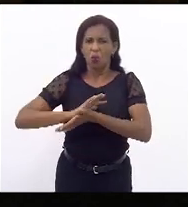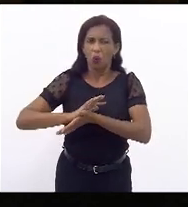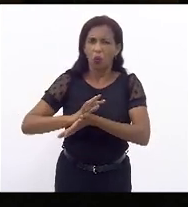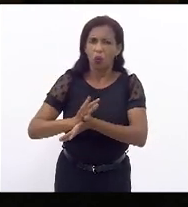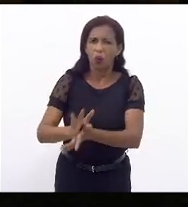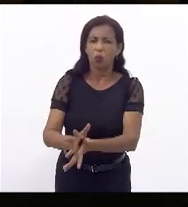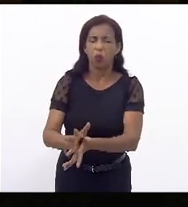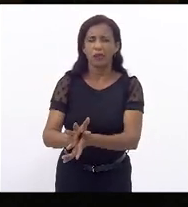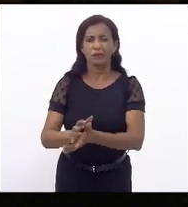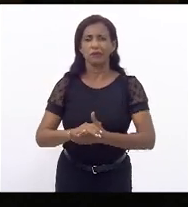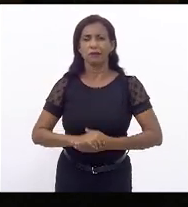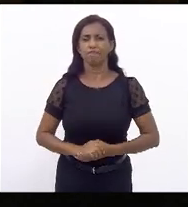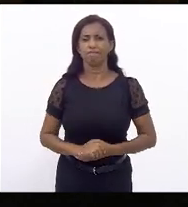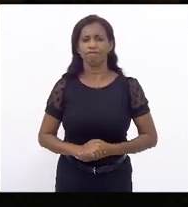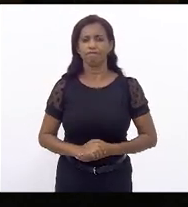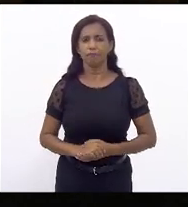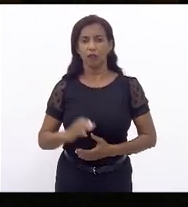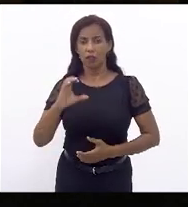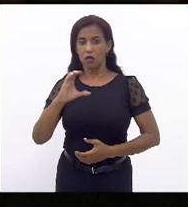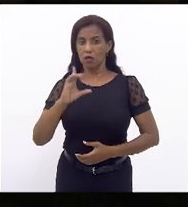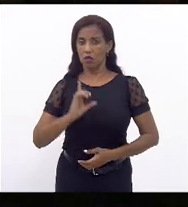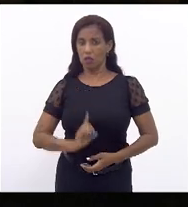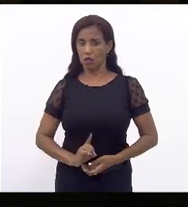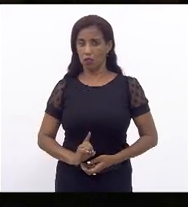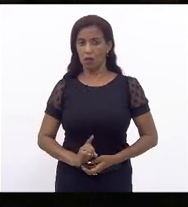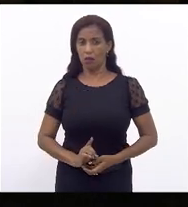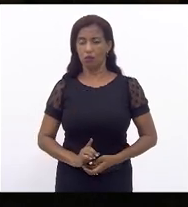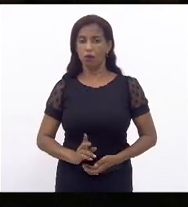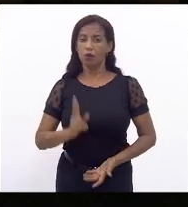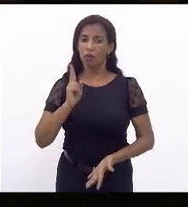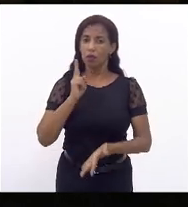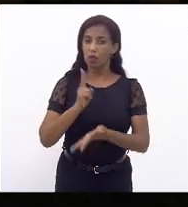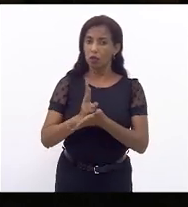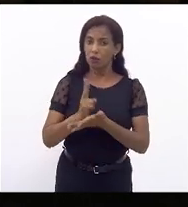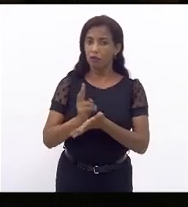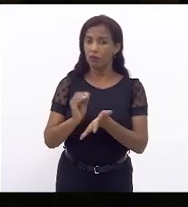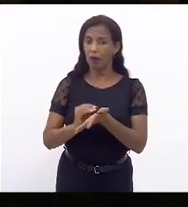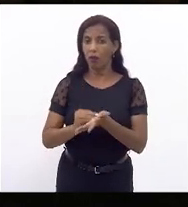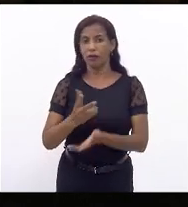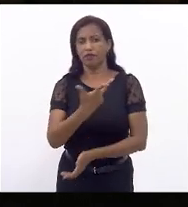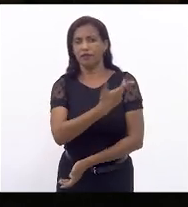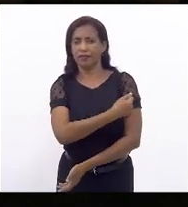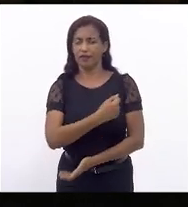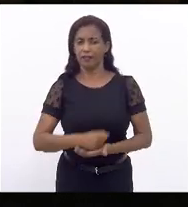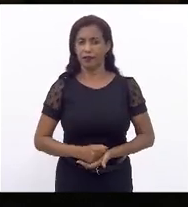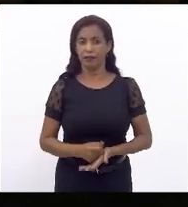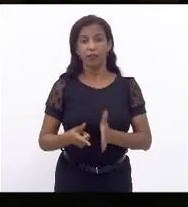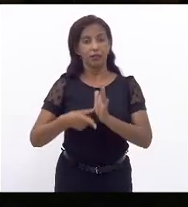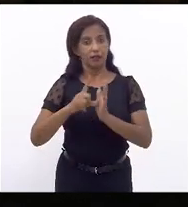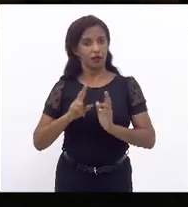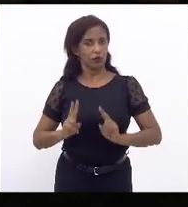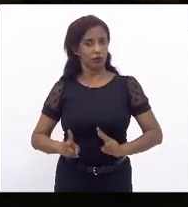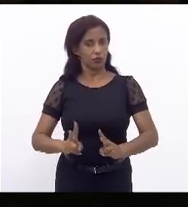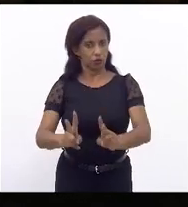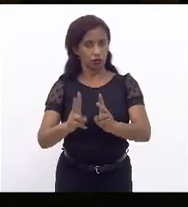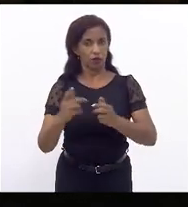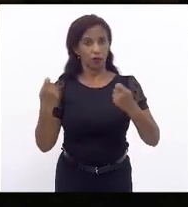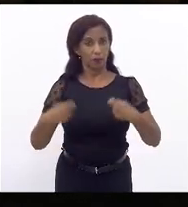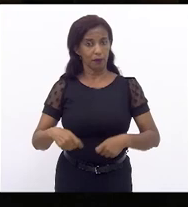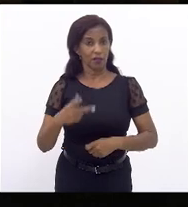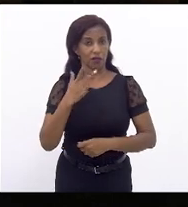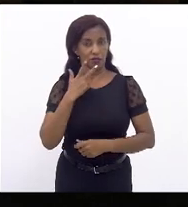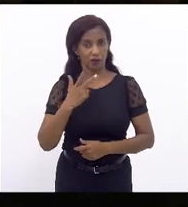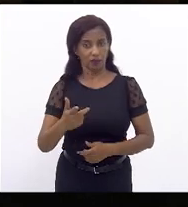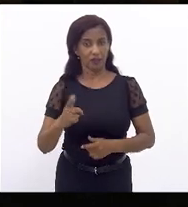oprimindo os cidadãos que ainda não se vacinaram. E antes de continuar, eu preciso